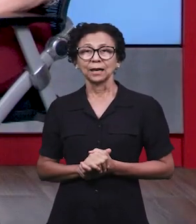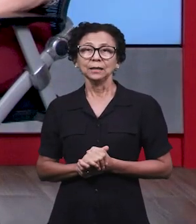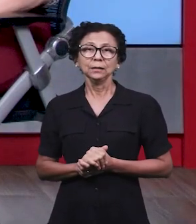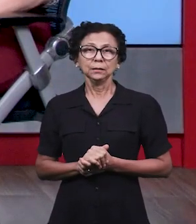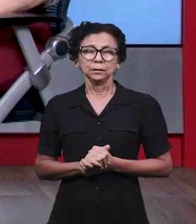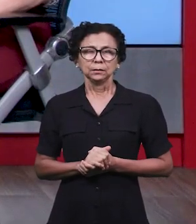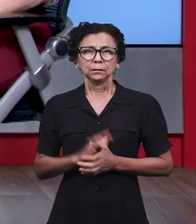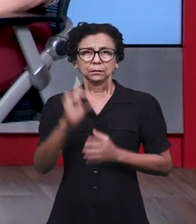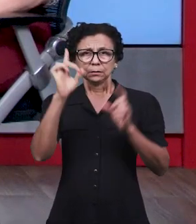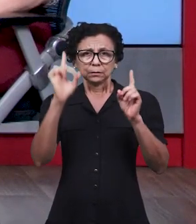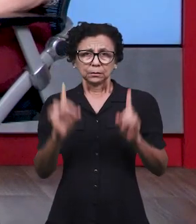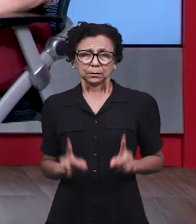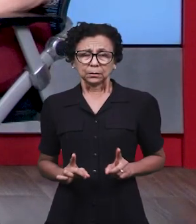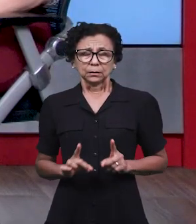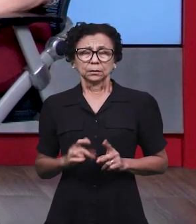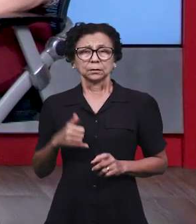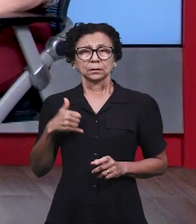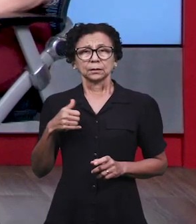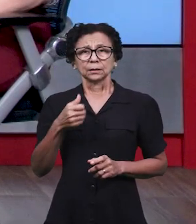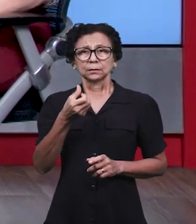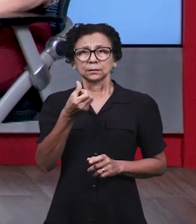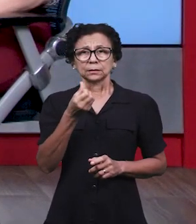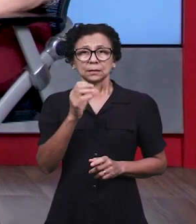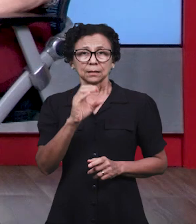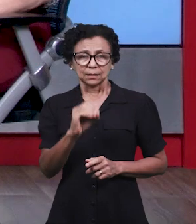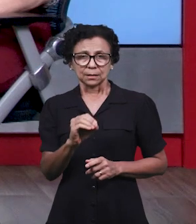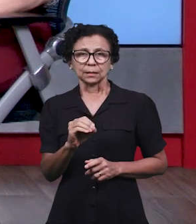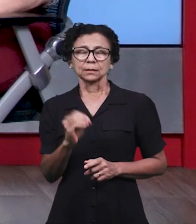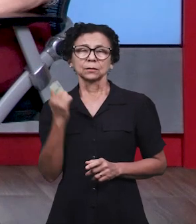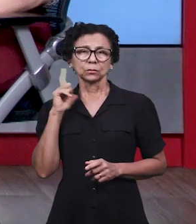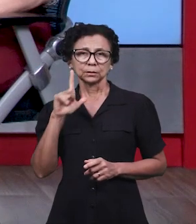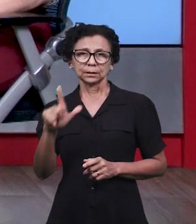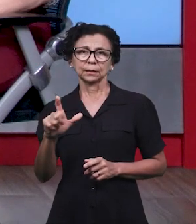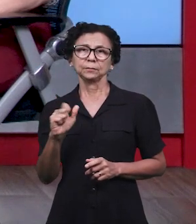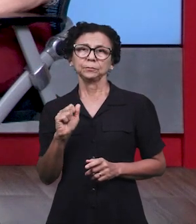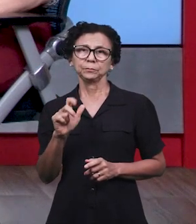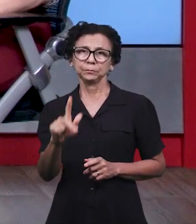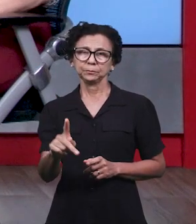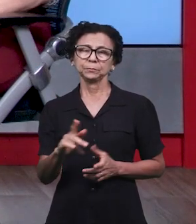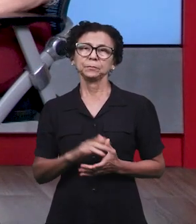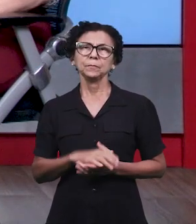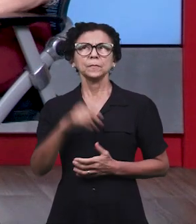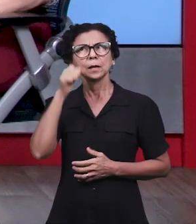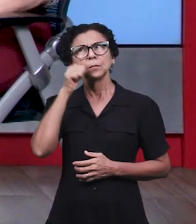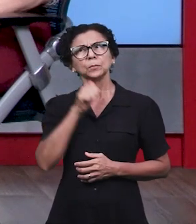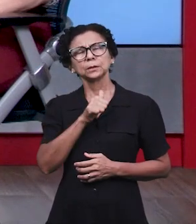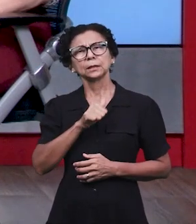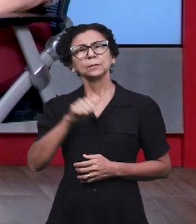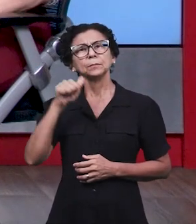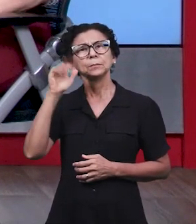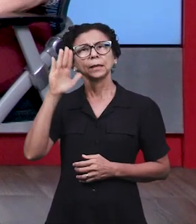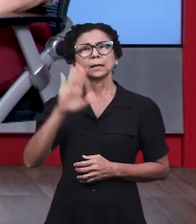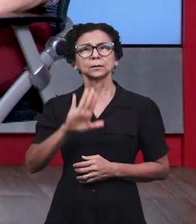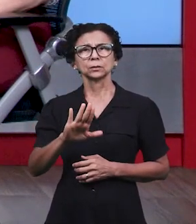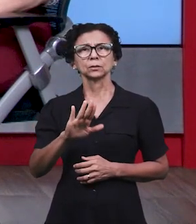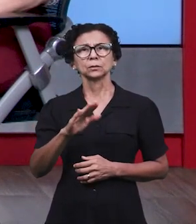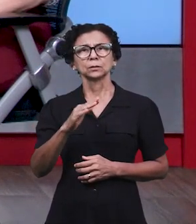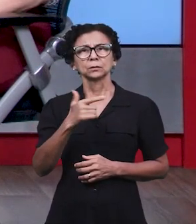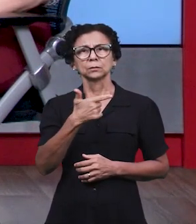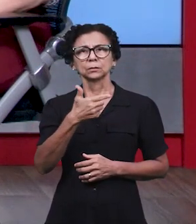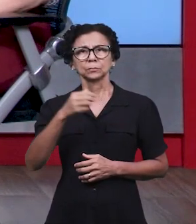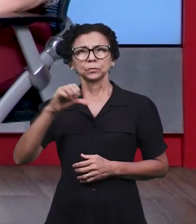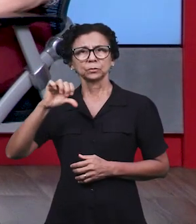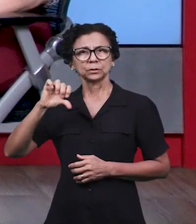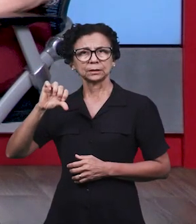segundos. Então, assim, são 5 anos de redução na por idade. A mulher reduz até mais. Por quê? Em 2019, teve a reforma